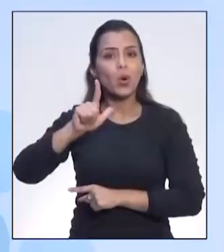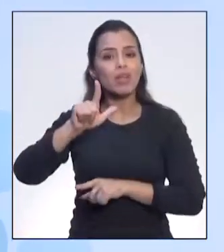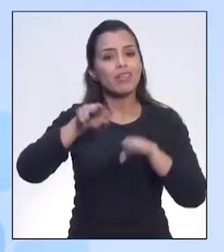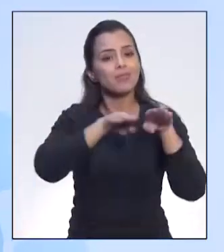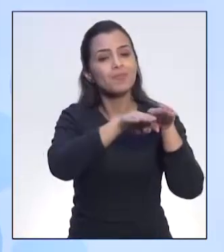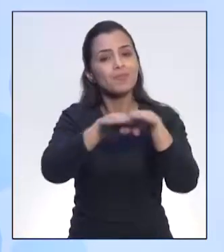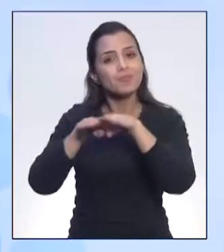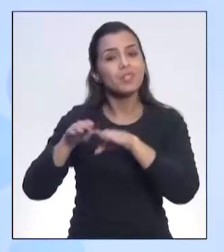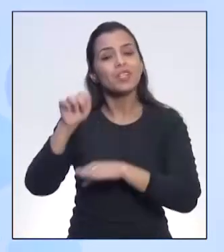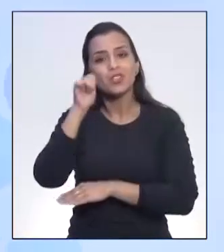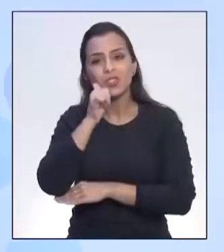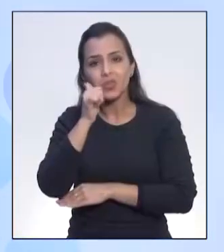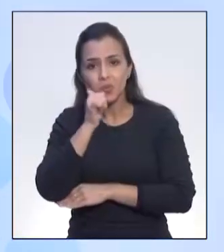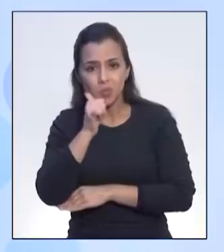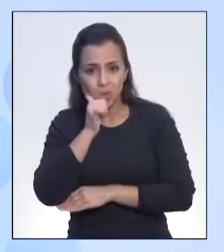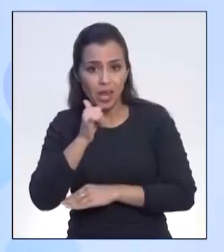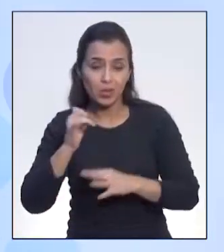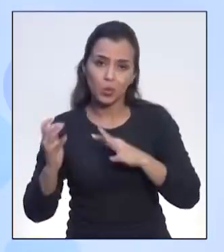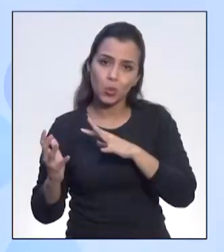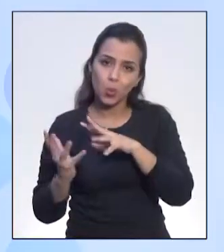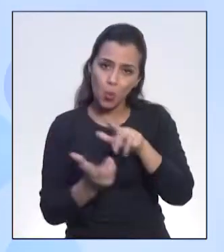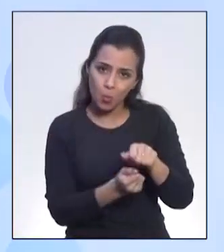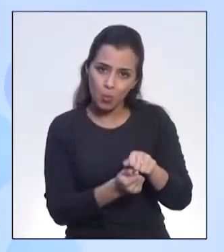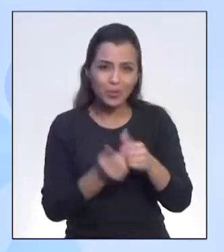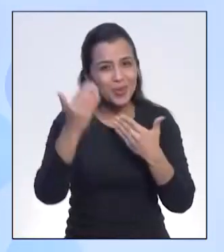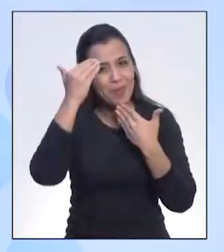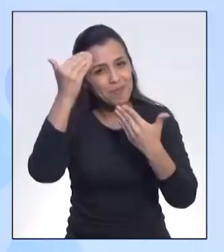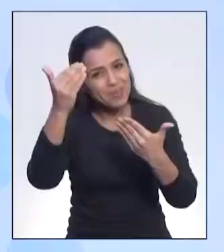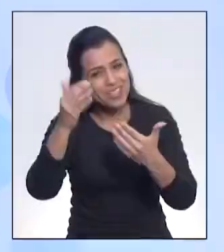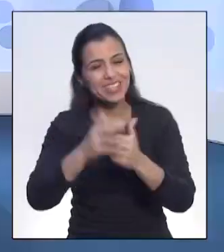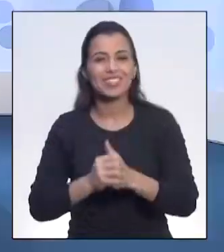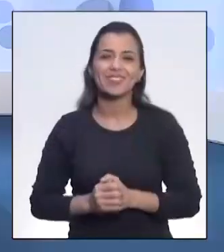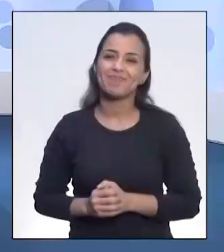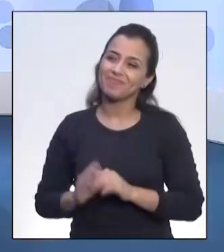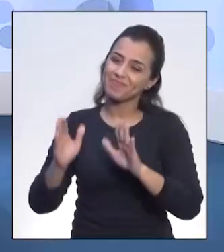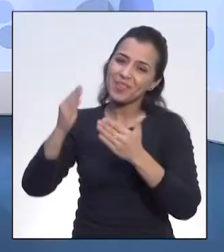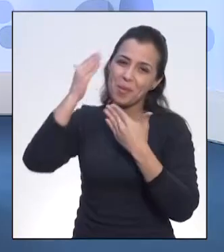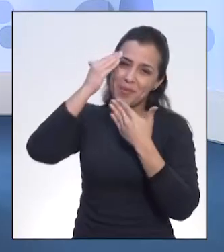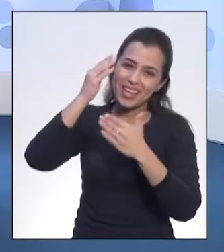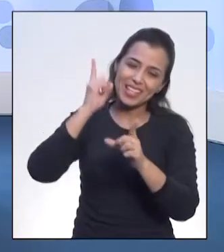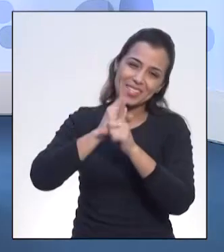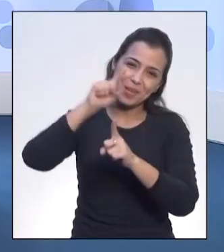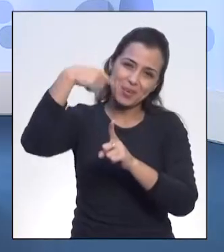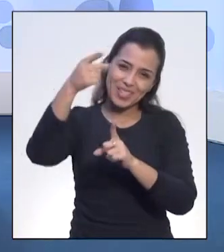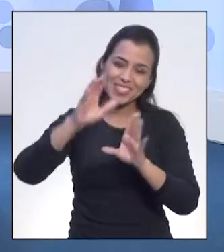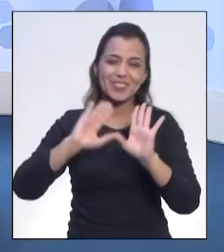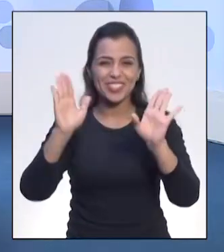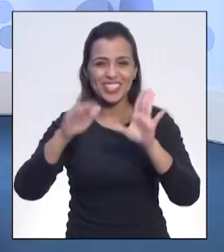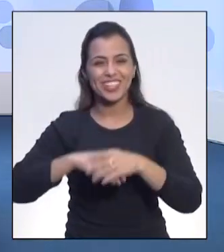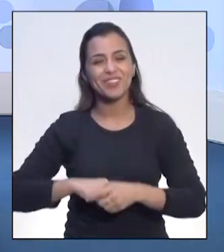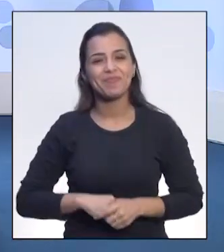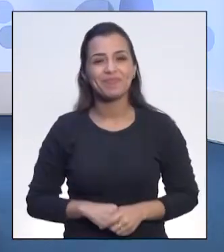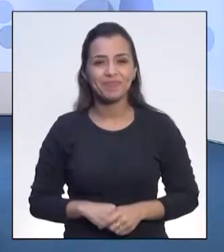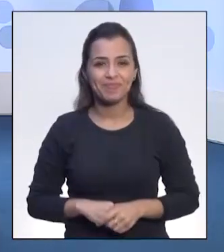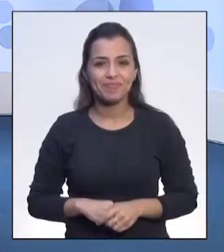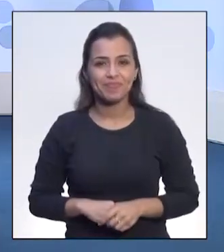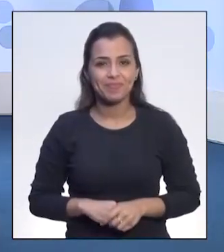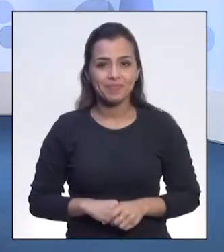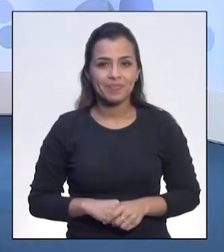as mulheres que estão no mundo. Né? Obrigada. Exatamente. Muito obrigada e até a próxima aula. Tchauzinho, gente.